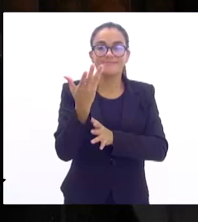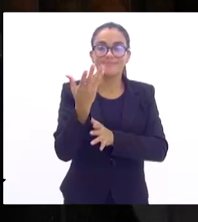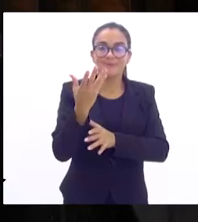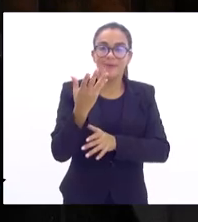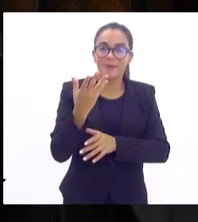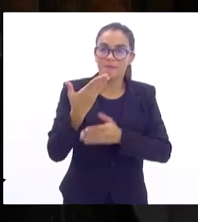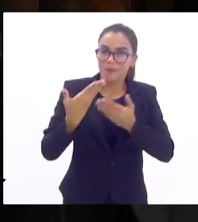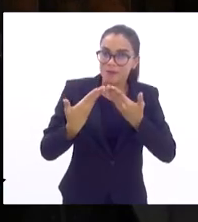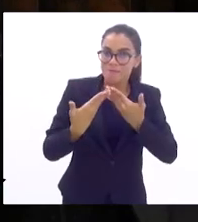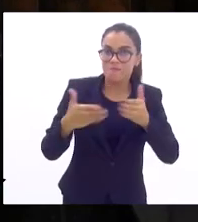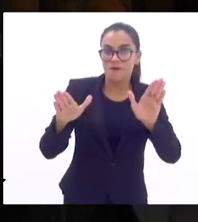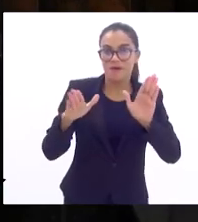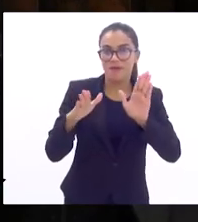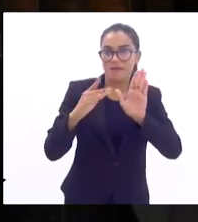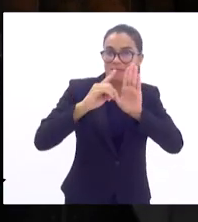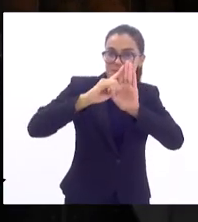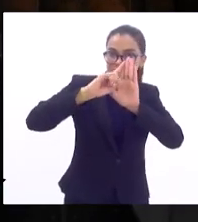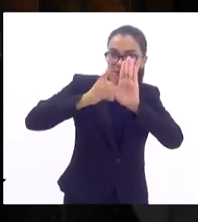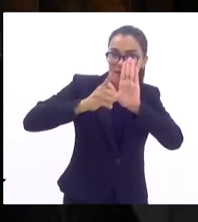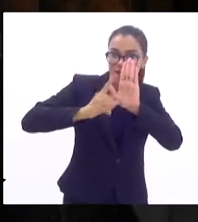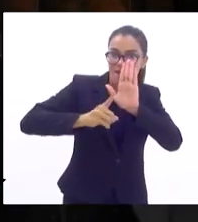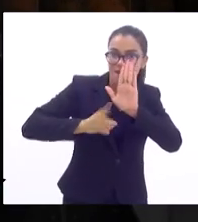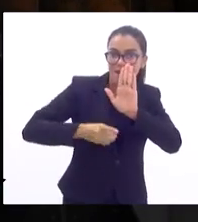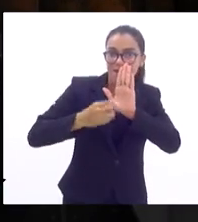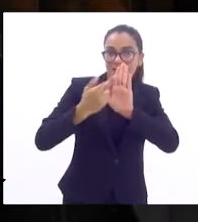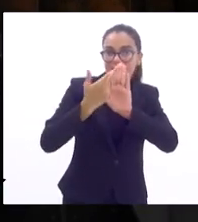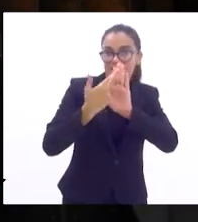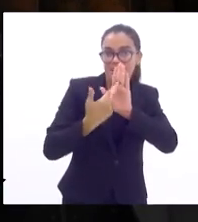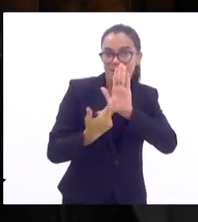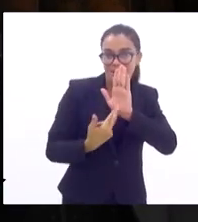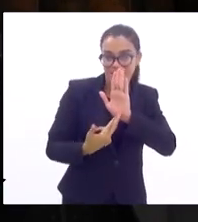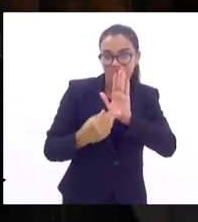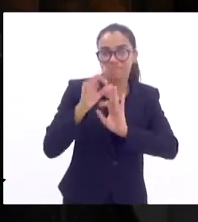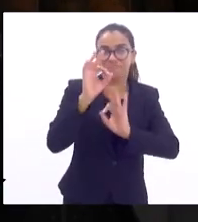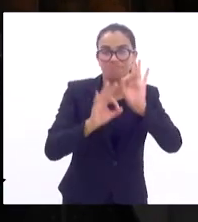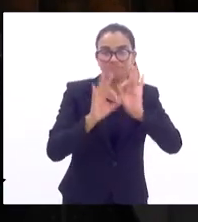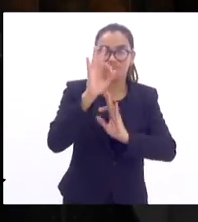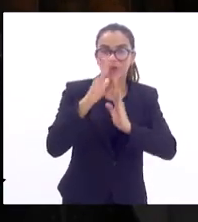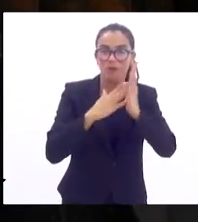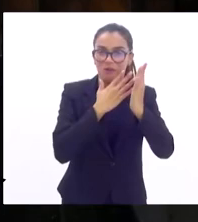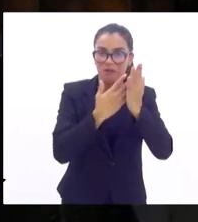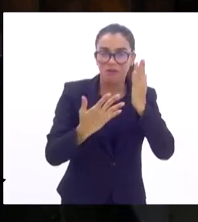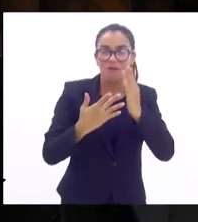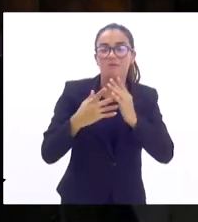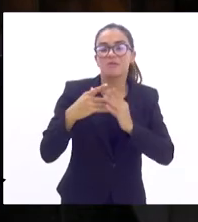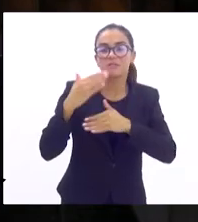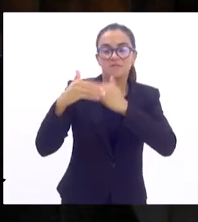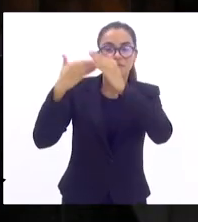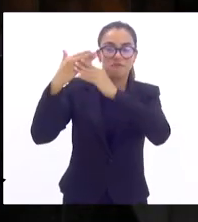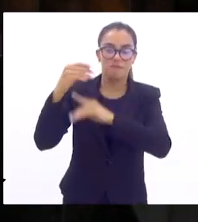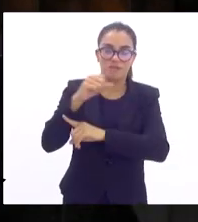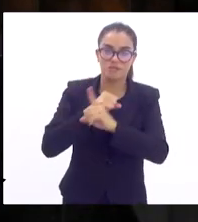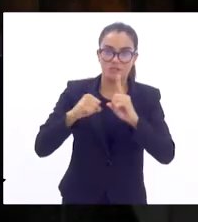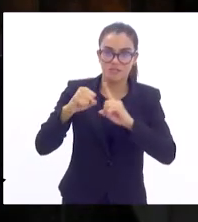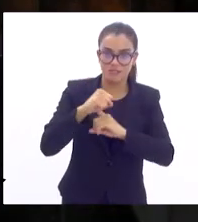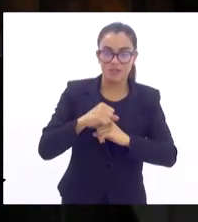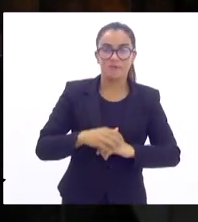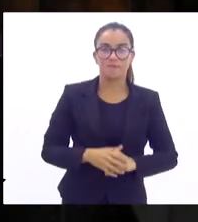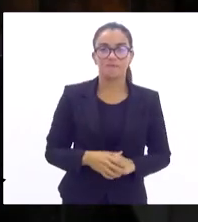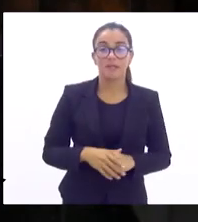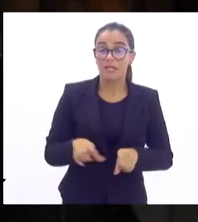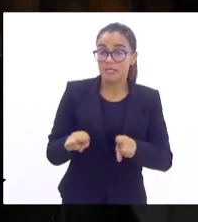das diretrizes do plano estratégicos social e também fez publicar